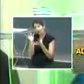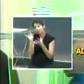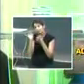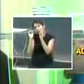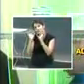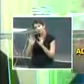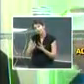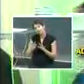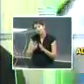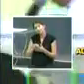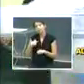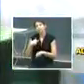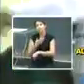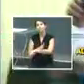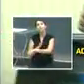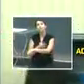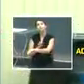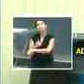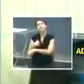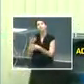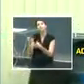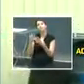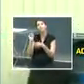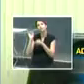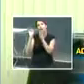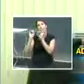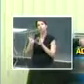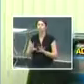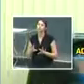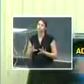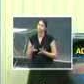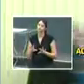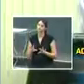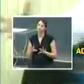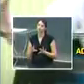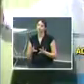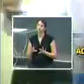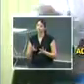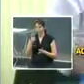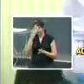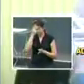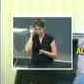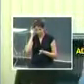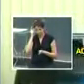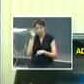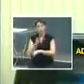O ser humano, ele acostumou com porta aberta. O ser humano, ele acostumou com pompa.